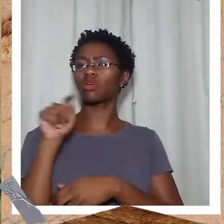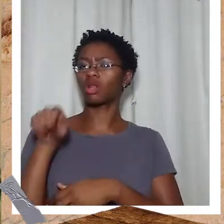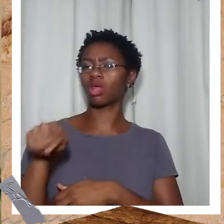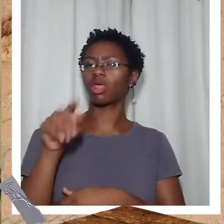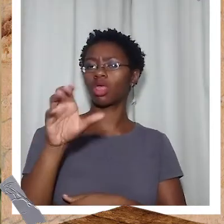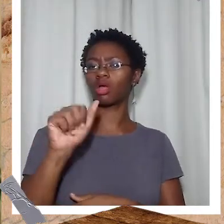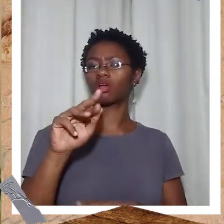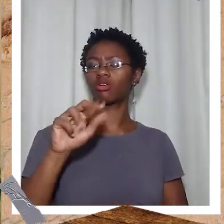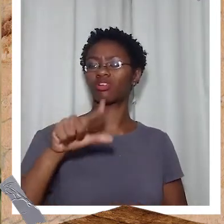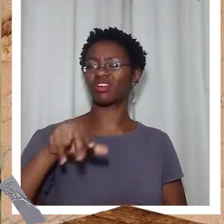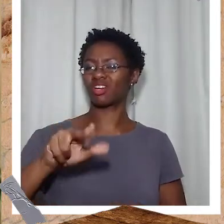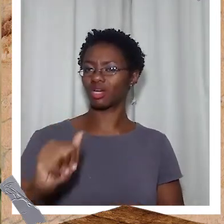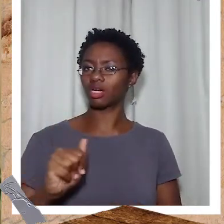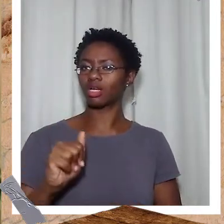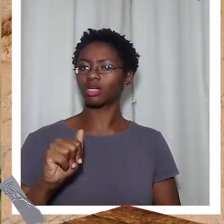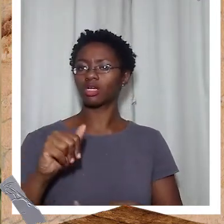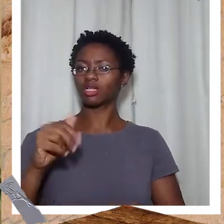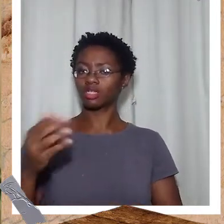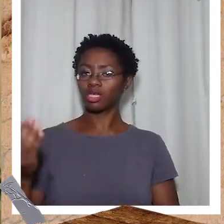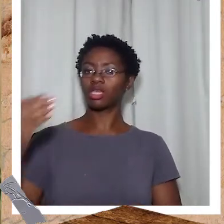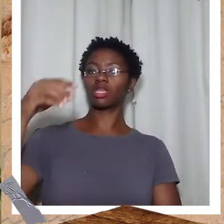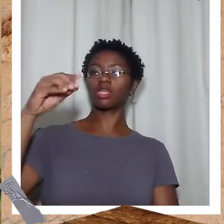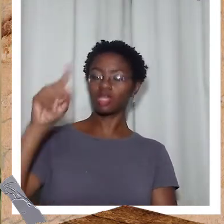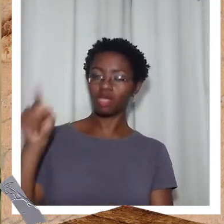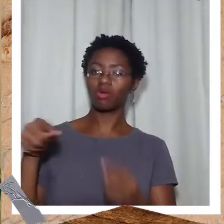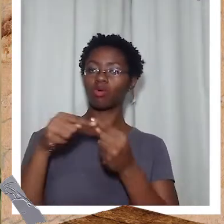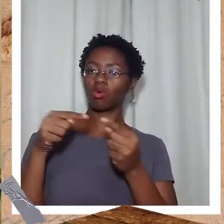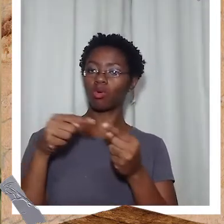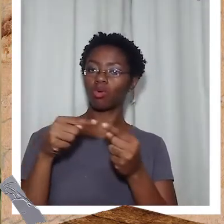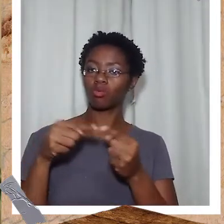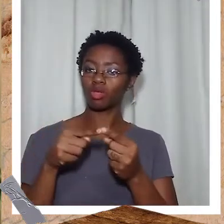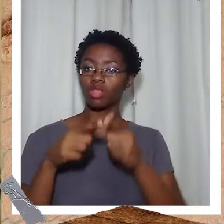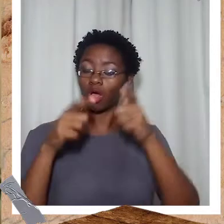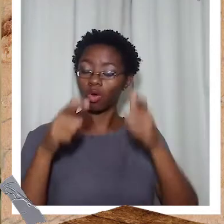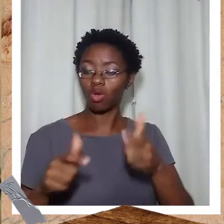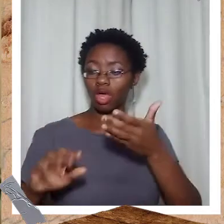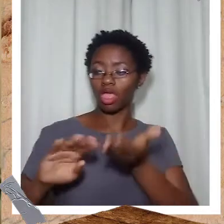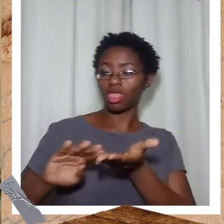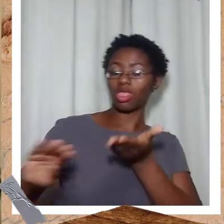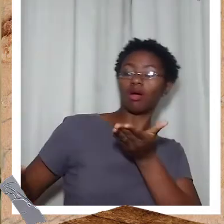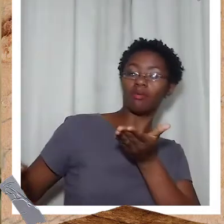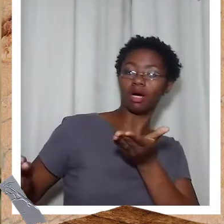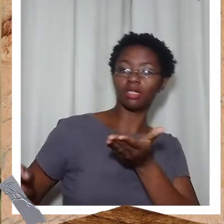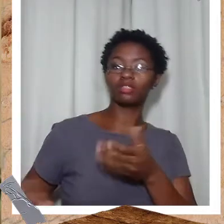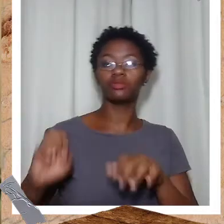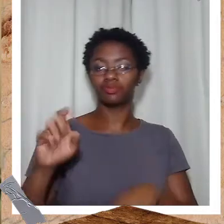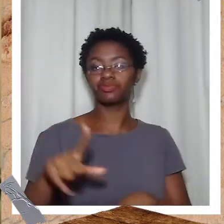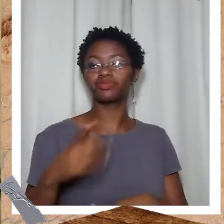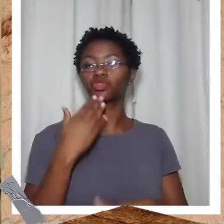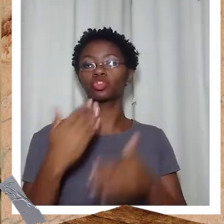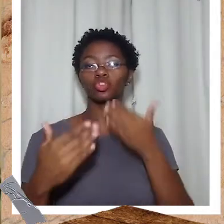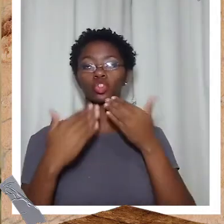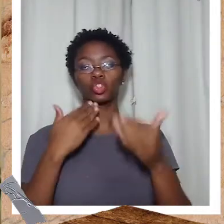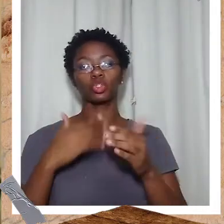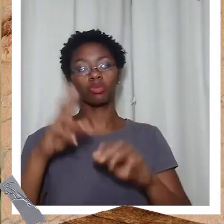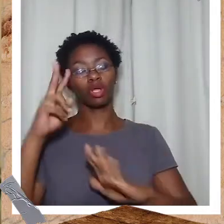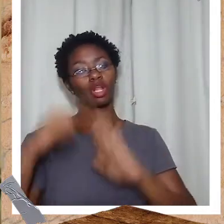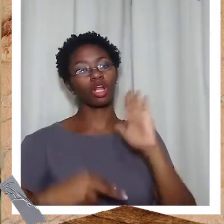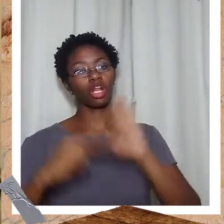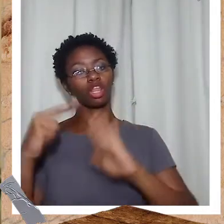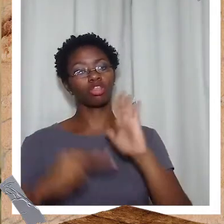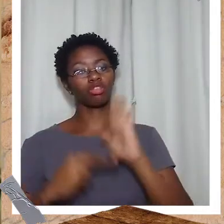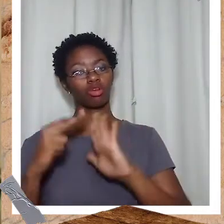é incorporada ao cânone a partir do lugar da margem, é um tipo de leitura que se reproduz